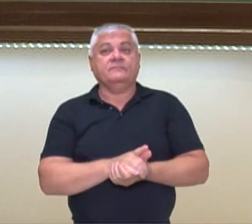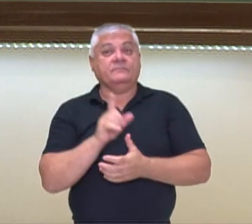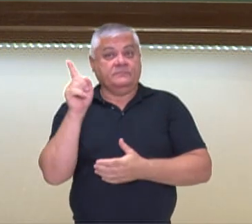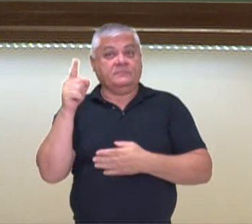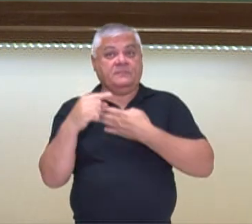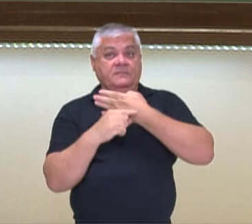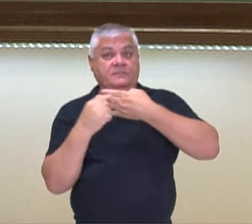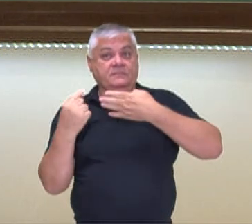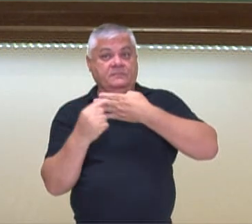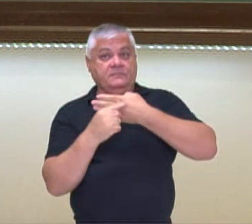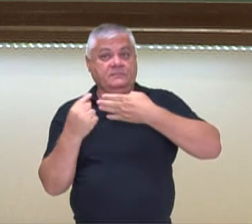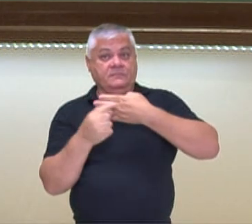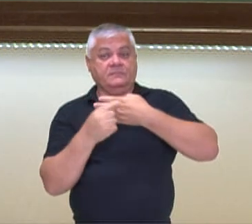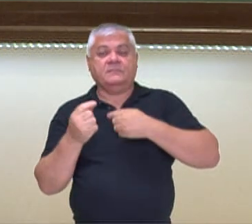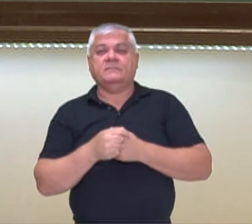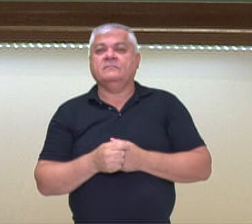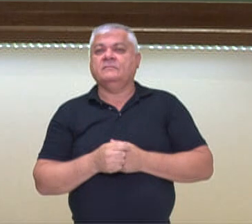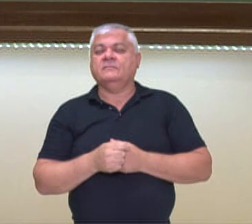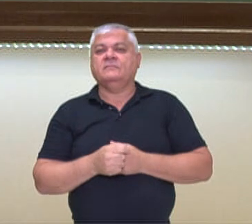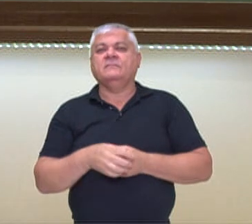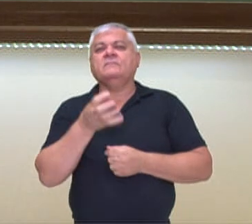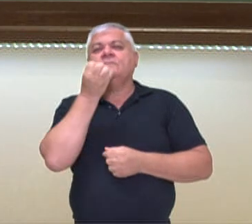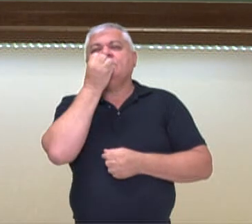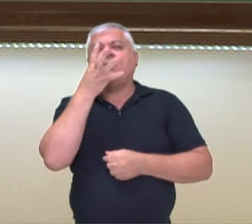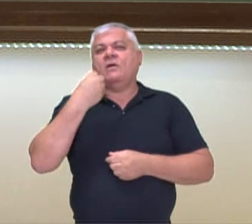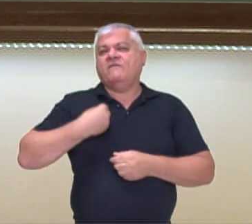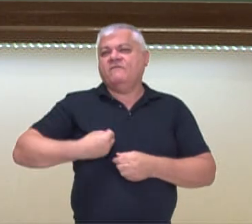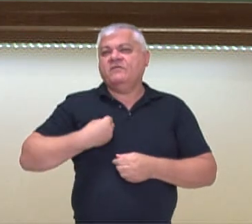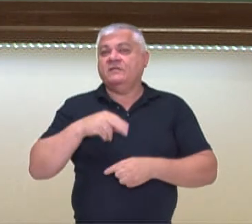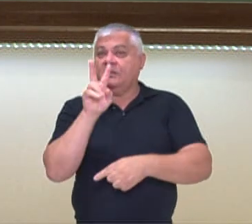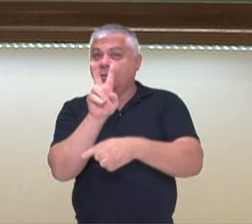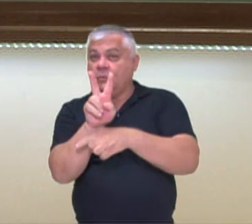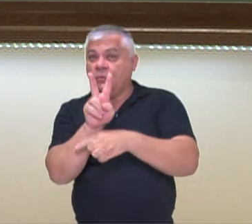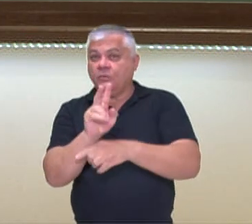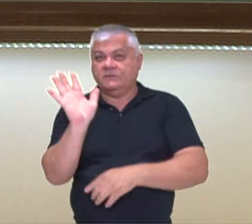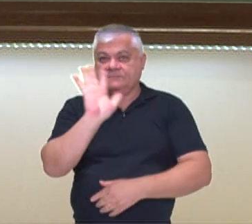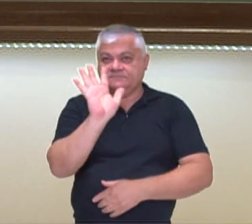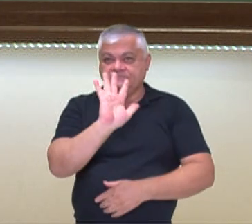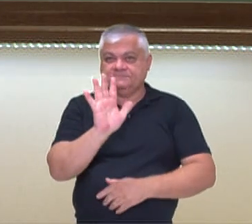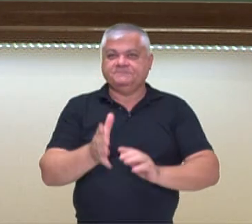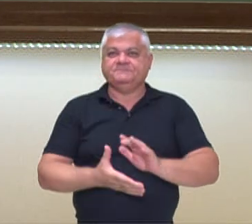algumas referências. Tenham todos uma boa vida, cuidem-se e até!